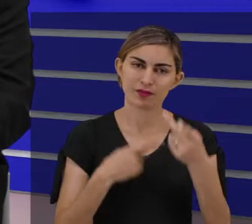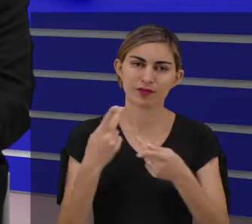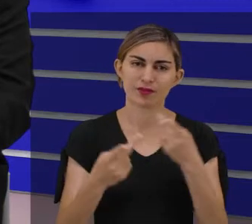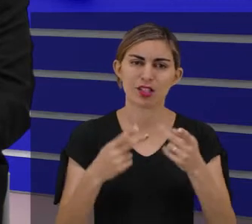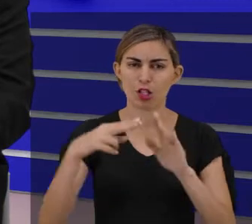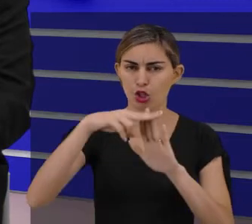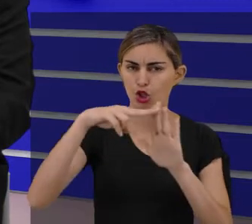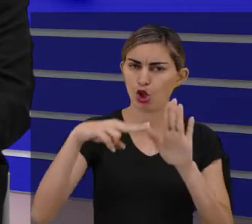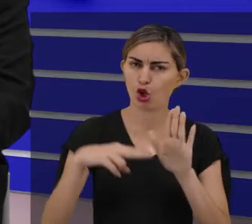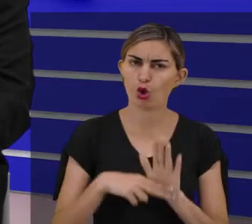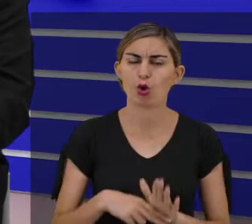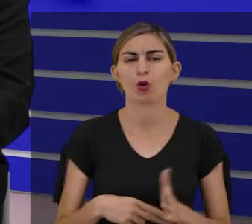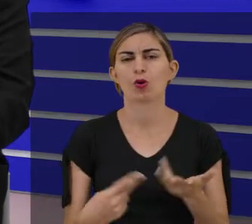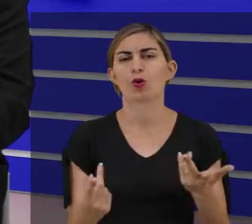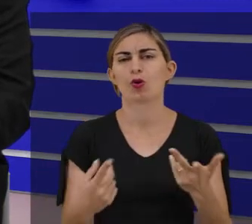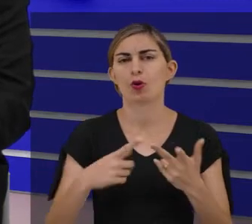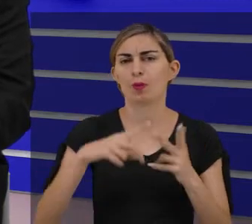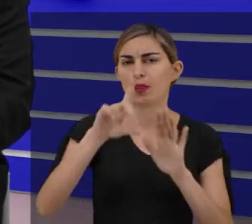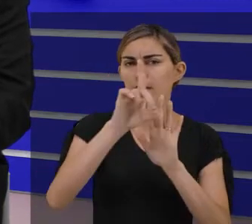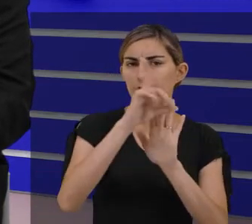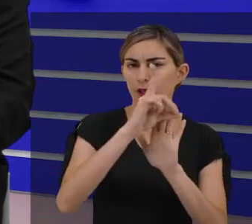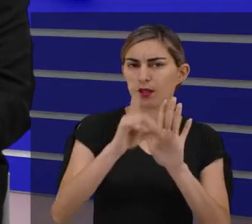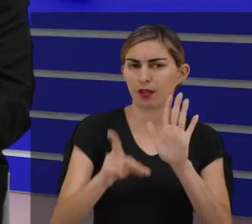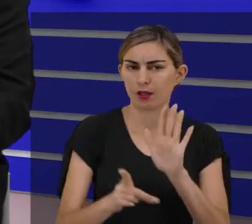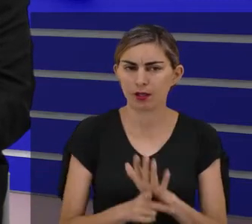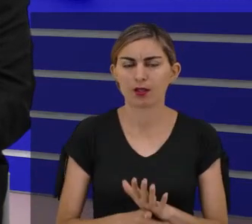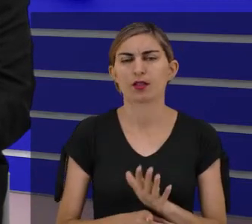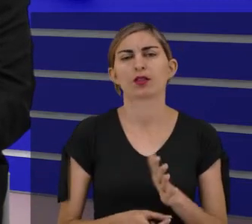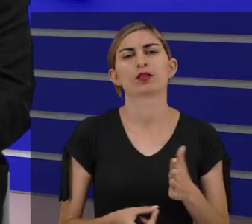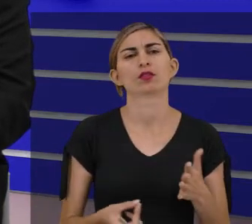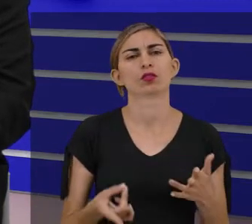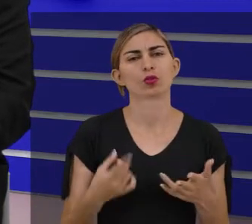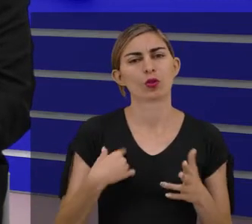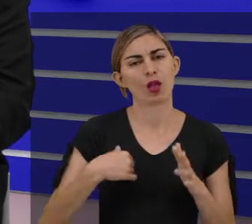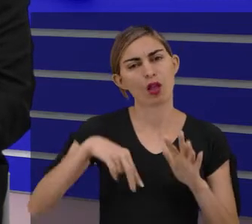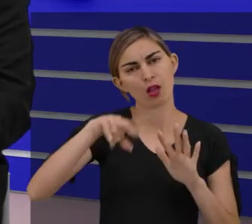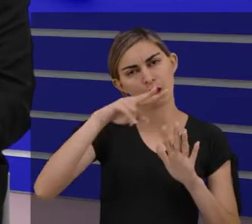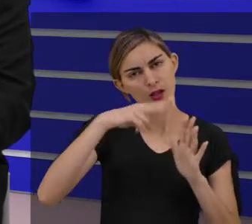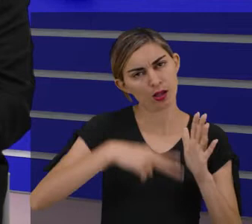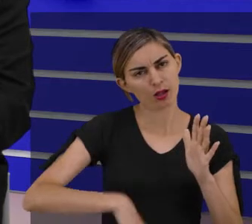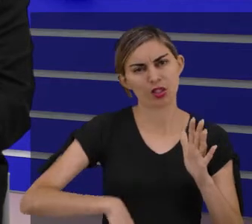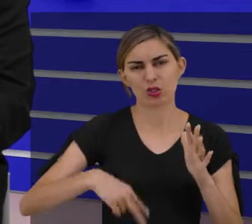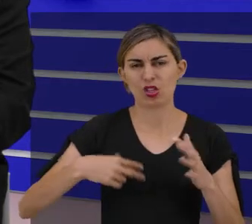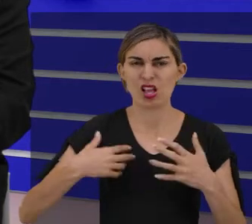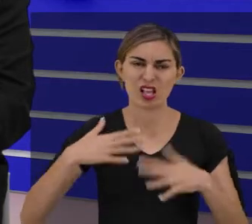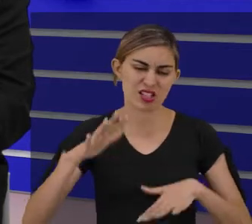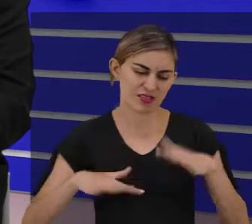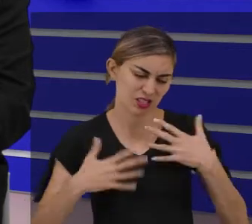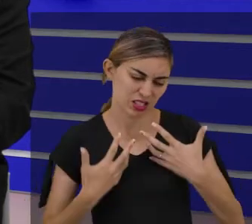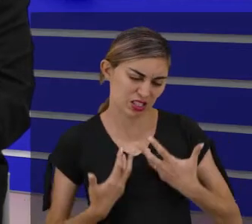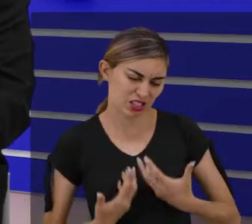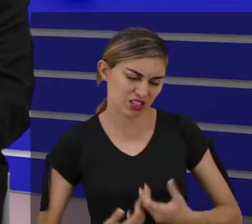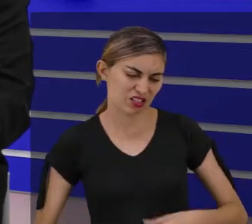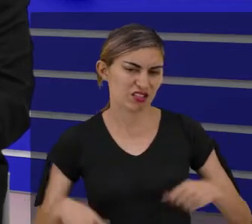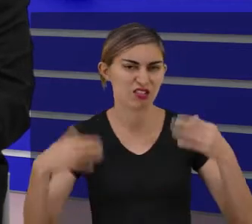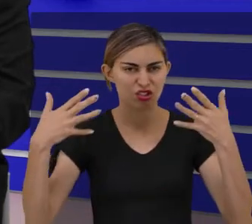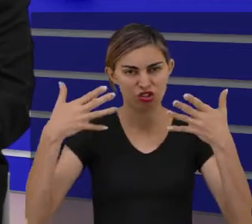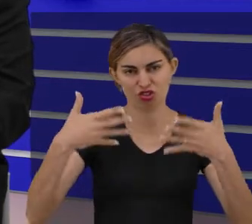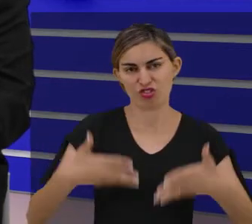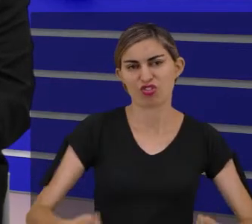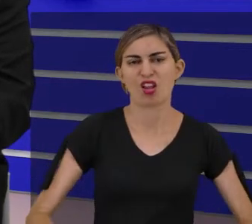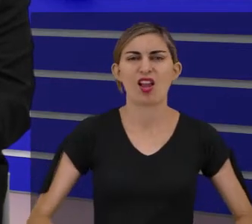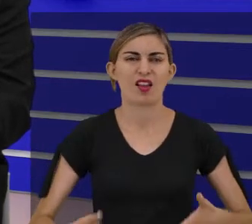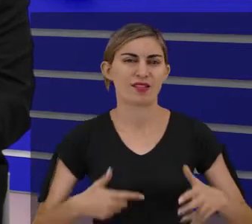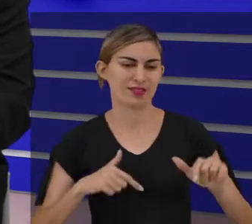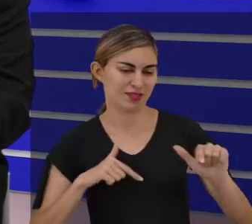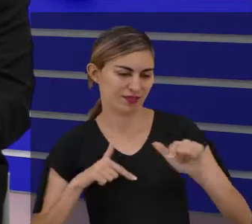que as normativas, os decretos, não é uma leitura muito enfadonha, muito chata,